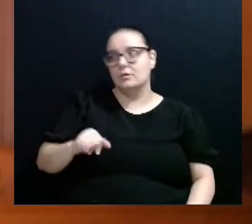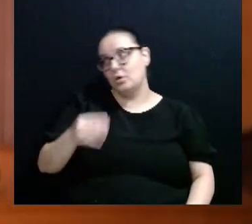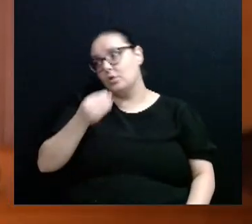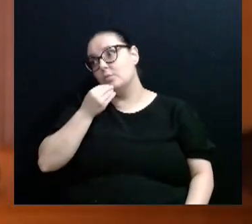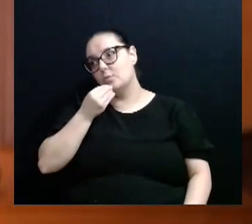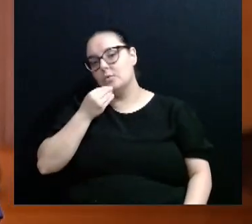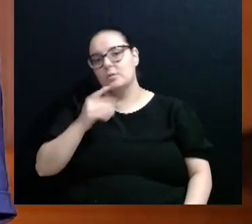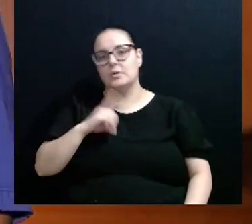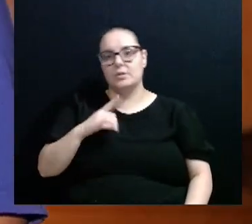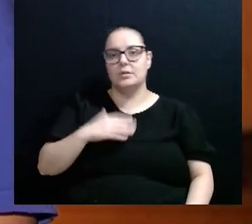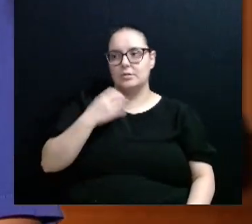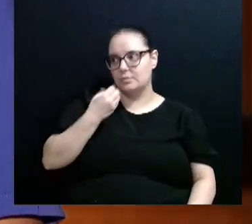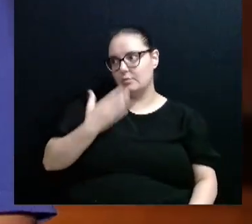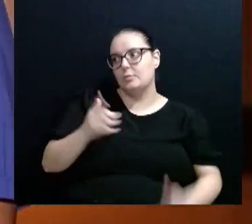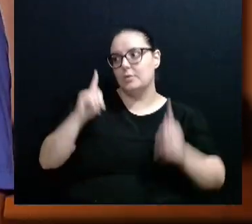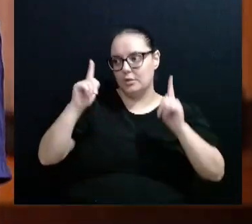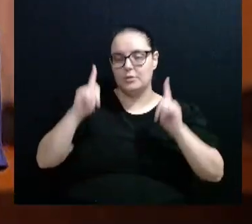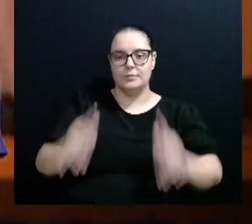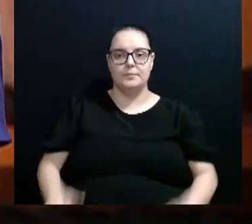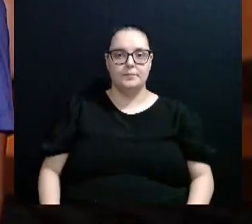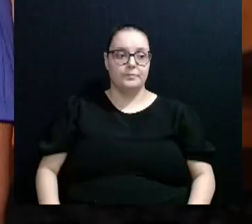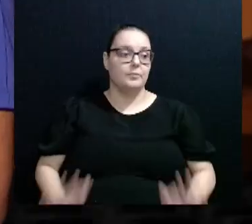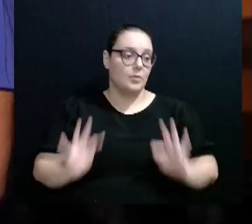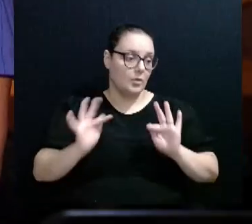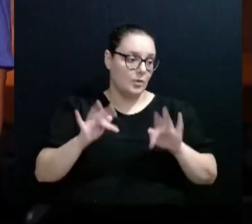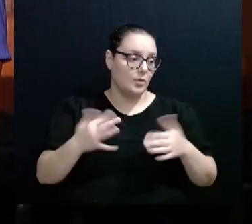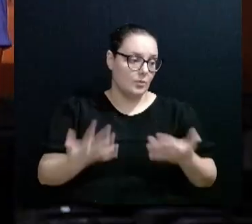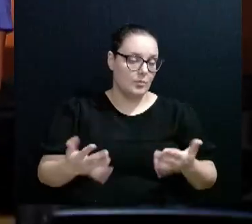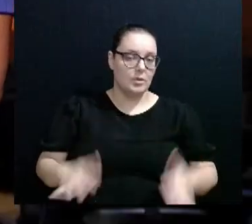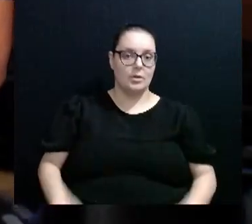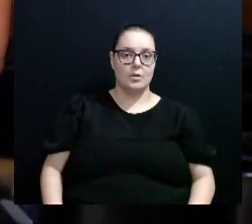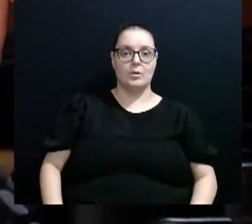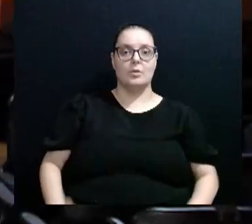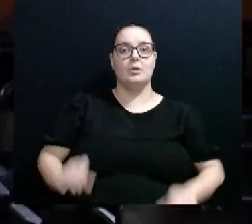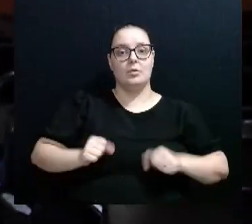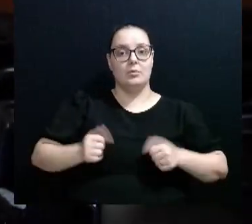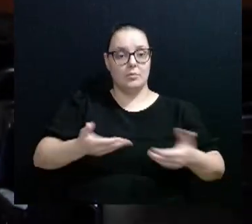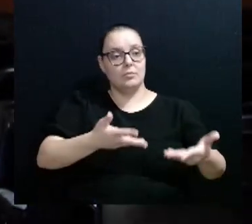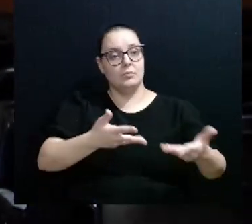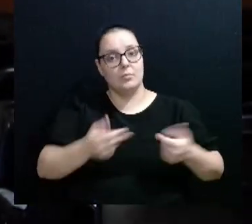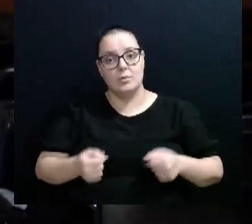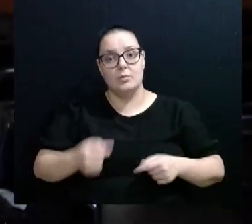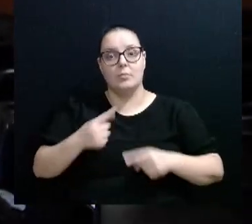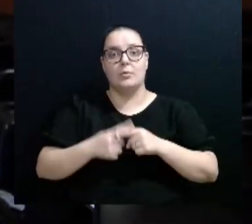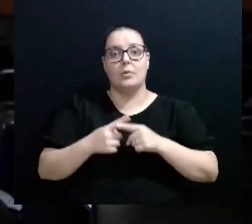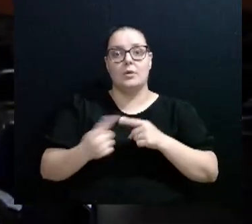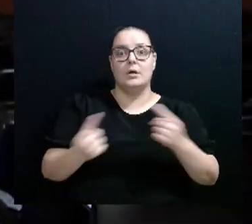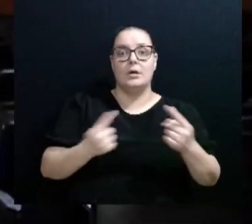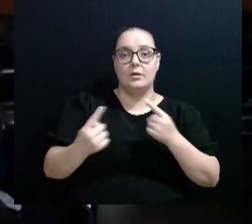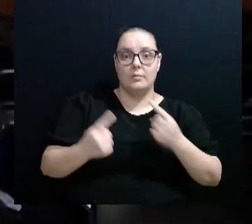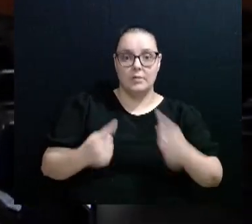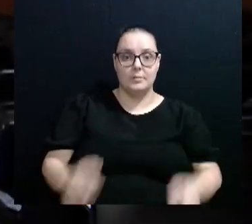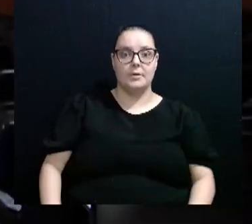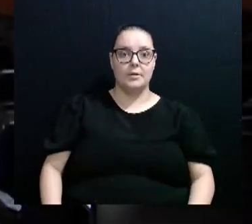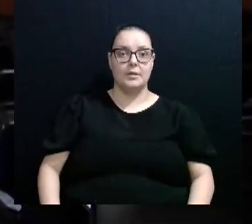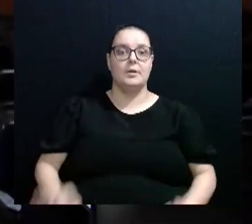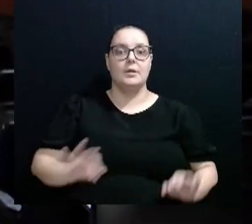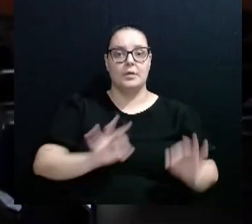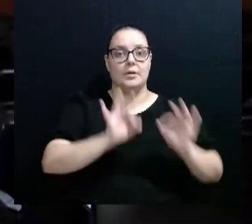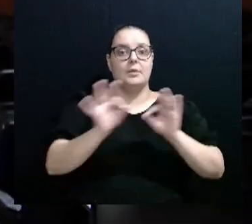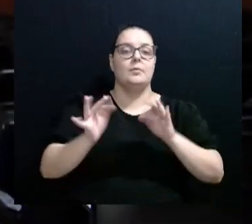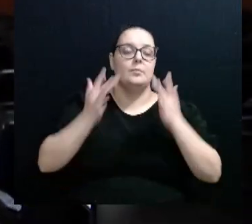curtir. Então, para a gente finalizar aqui, Rodrigo, reforça o convite para o pessoal que está em casa, né, porque eles devem vir para cá acompanhar a peça amanhã de